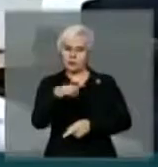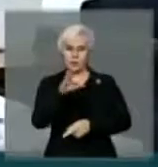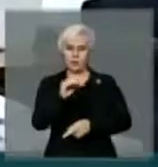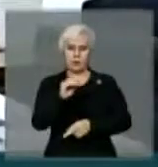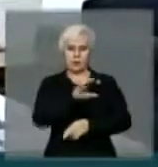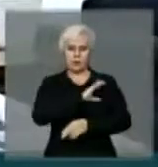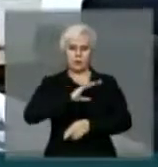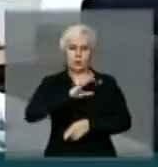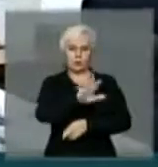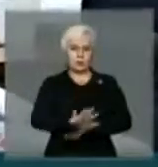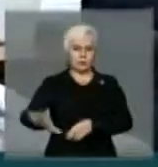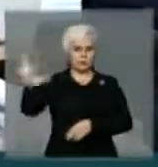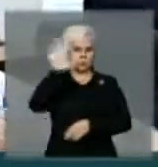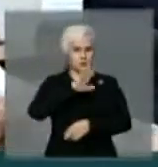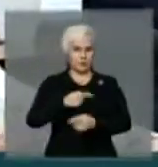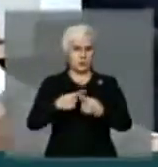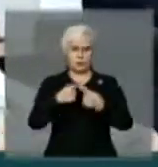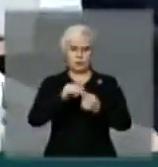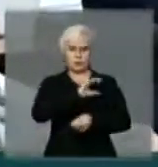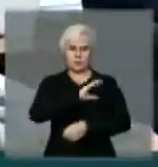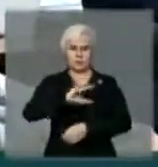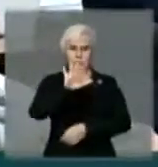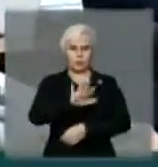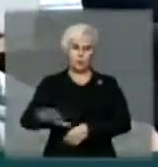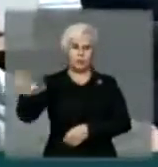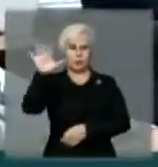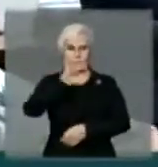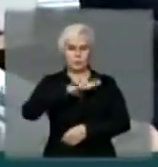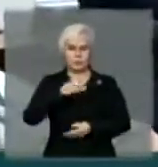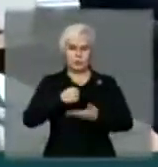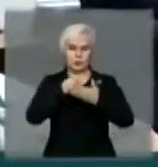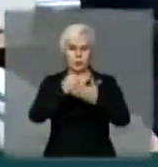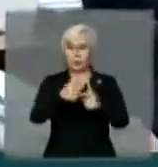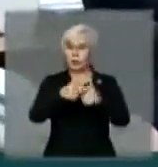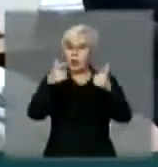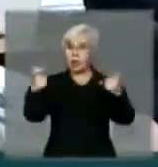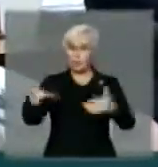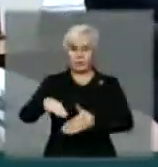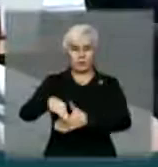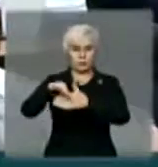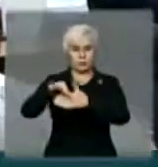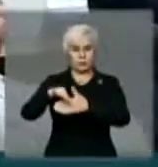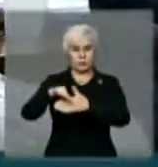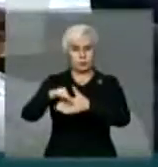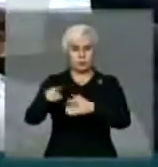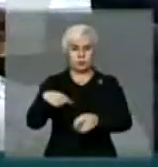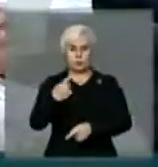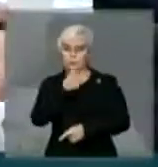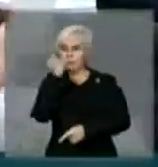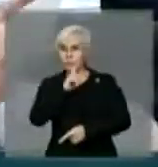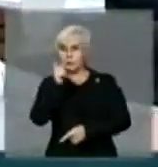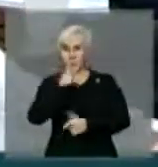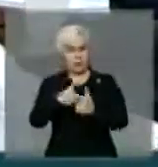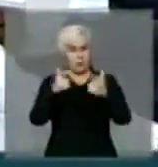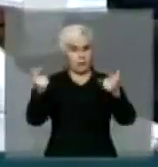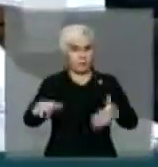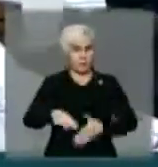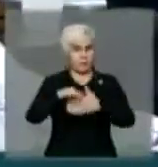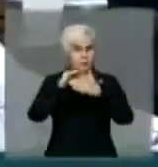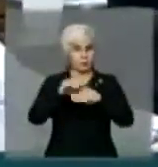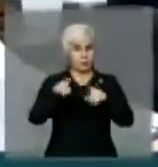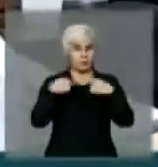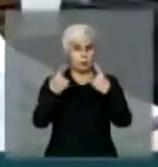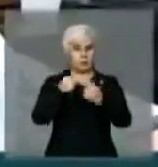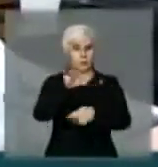de comissão geral, porque a comissão geral passa pelo apoio, pelo menos da maioria dos líderes, e a gente não consegue a maioria de líderes para uma sessão